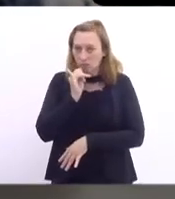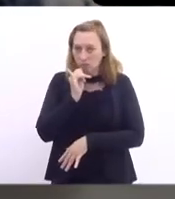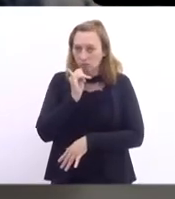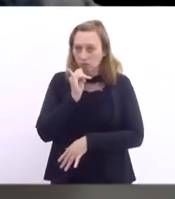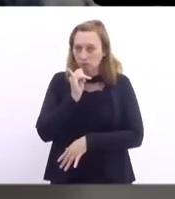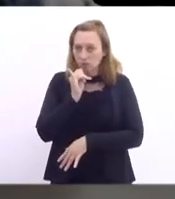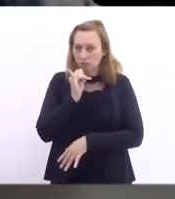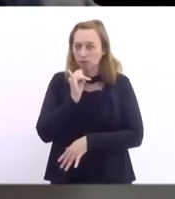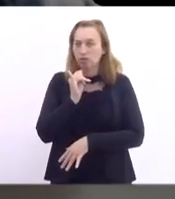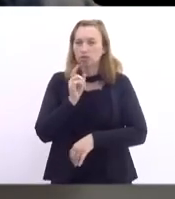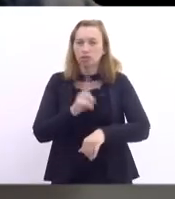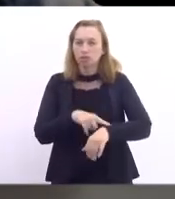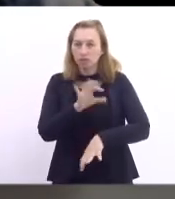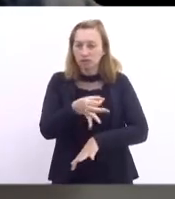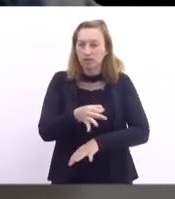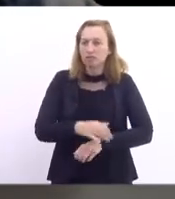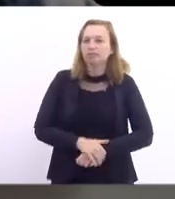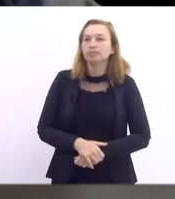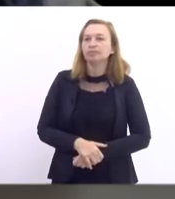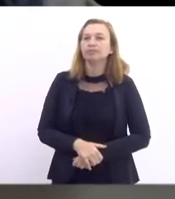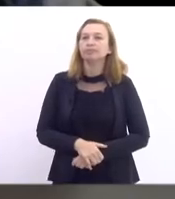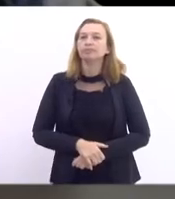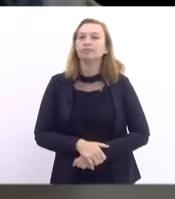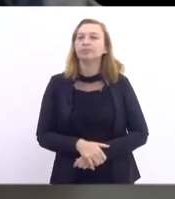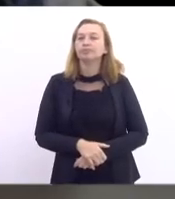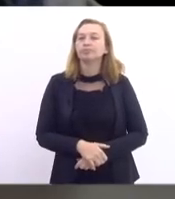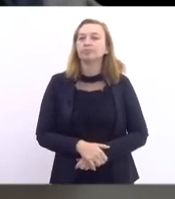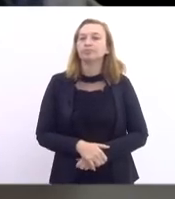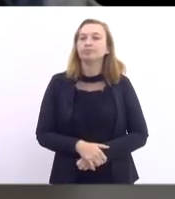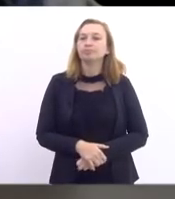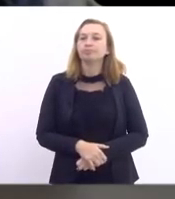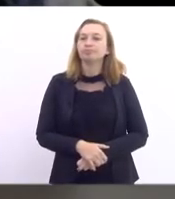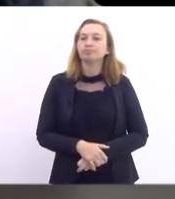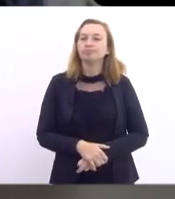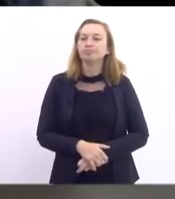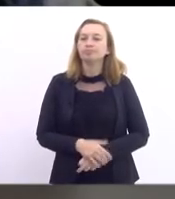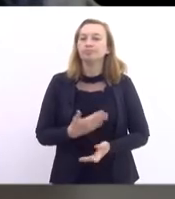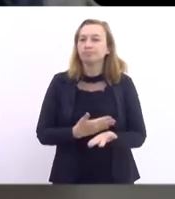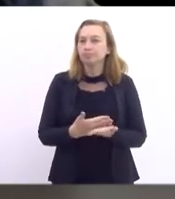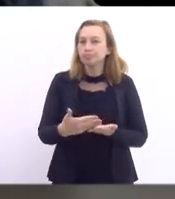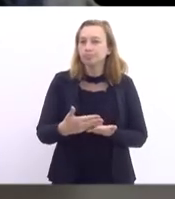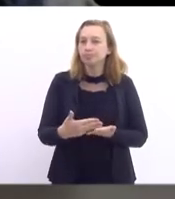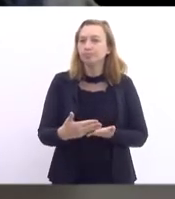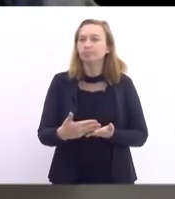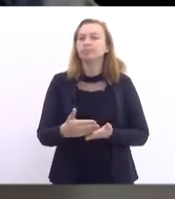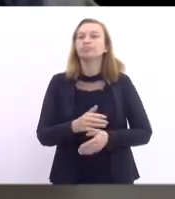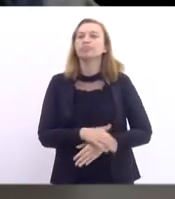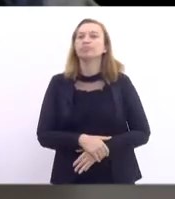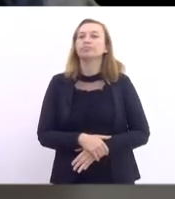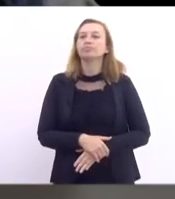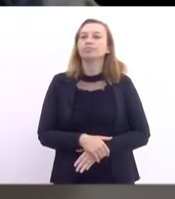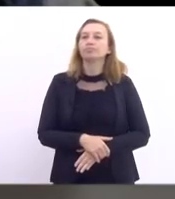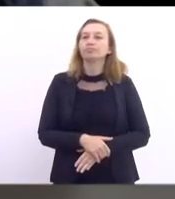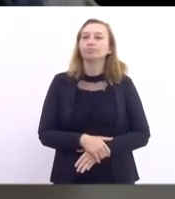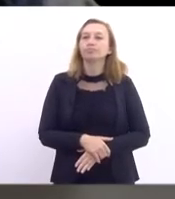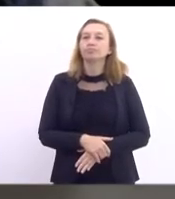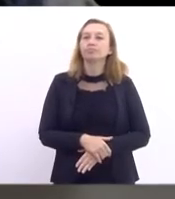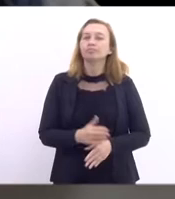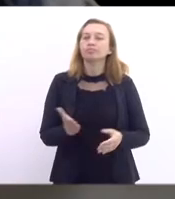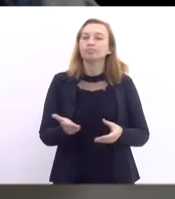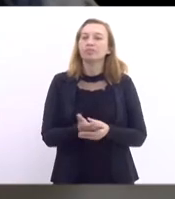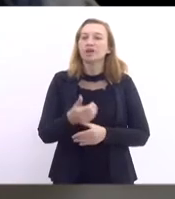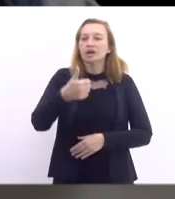inteiro teor entendo É vamos começar com o processo é